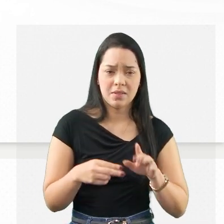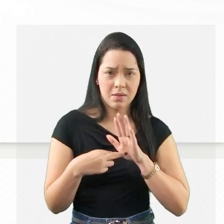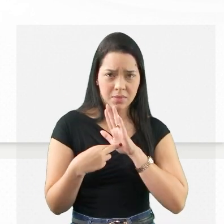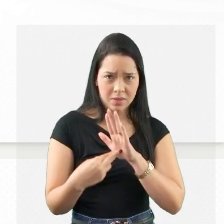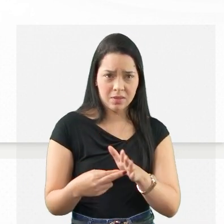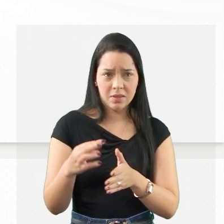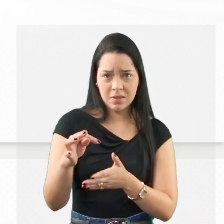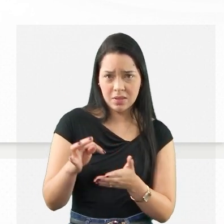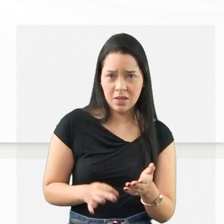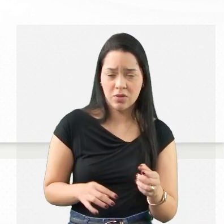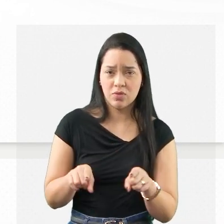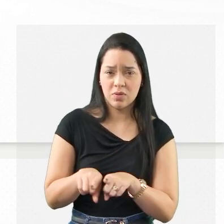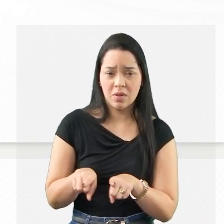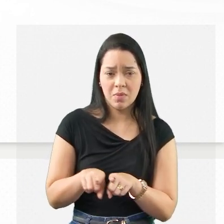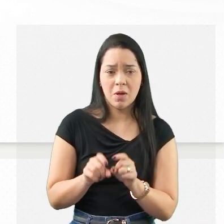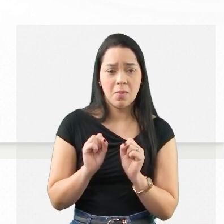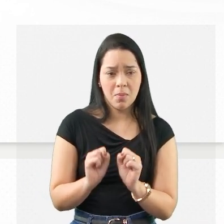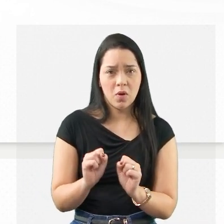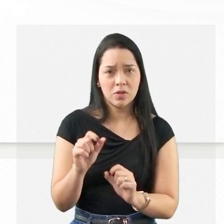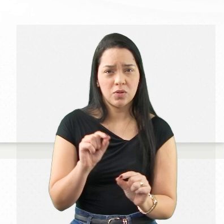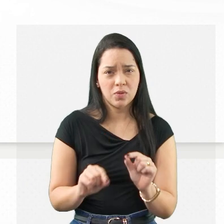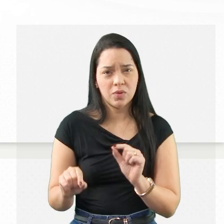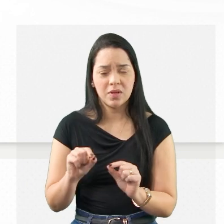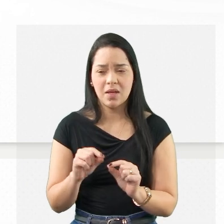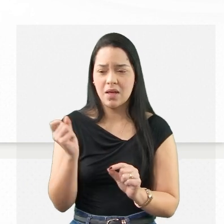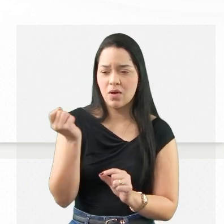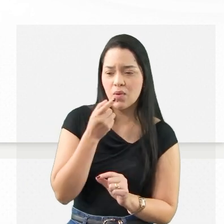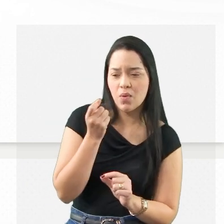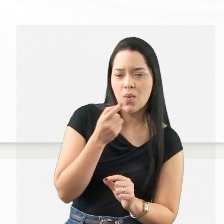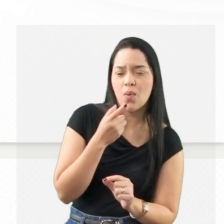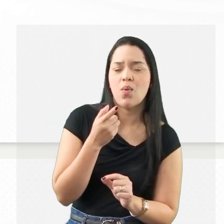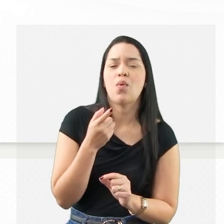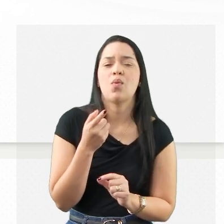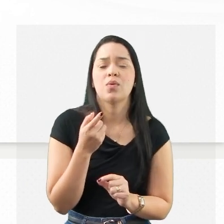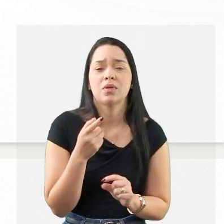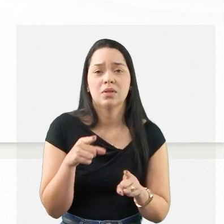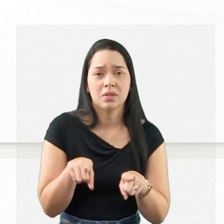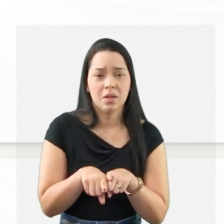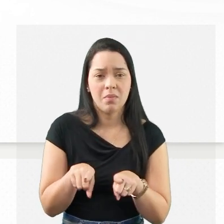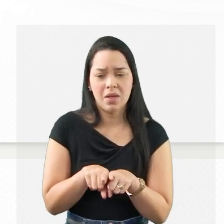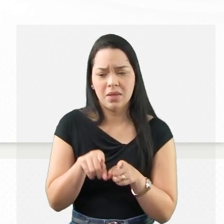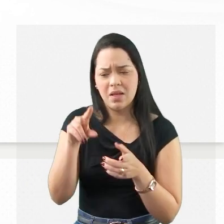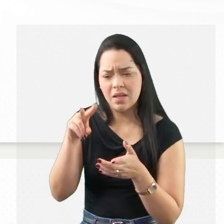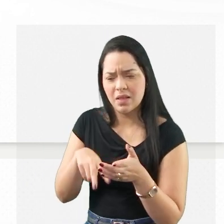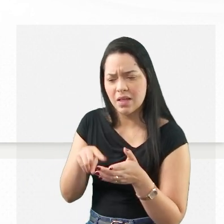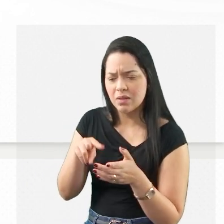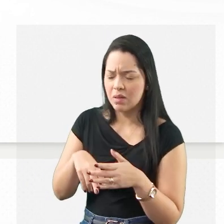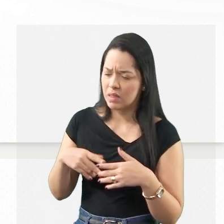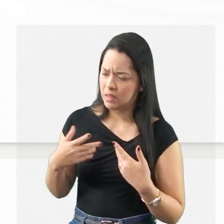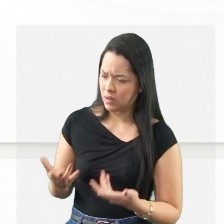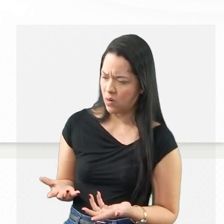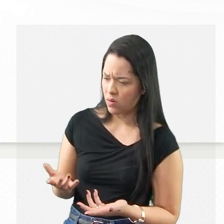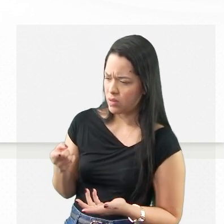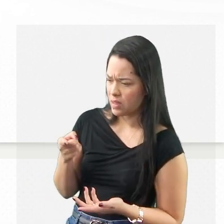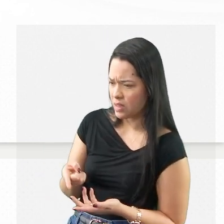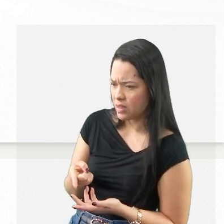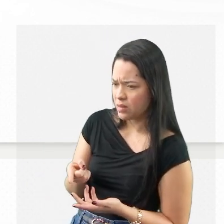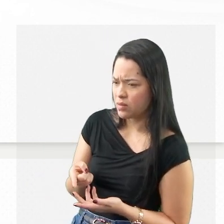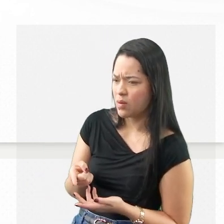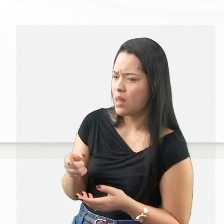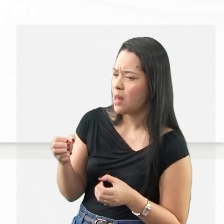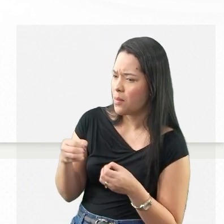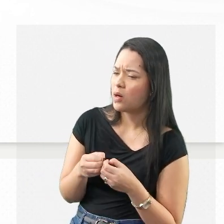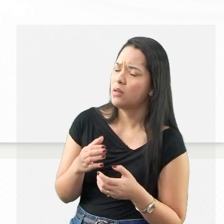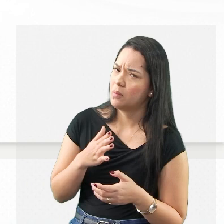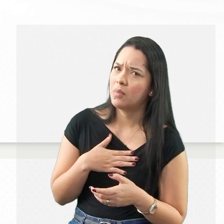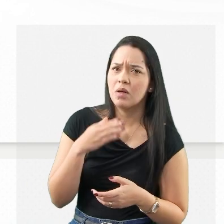nesse texto faz com que aquilo muitas vezes fique cômico, fique engraçado, e a gente está lendo, a gente isso aqui, nossa, isso aqui está muito próximo da